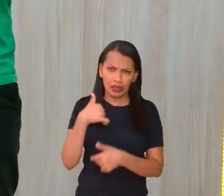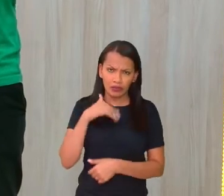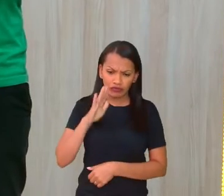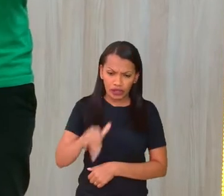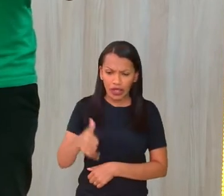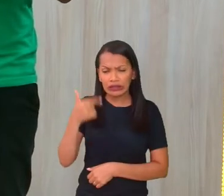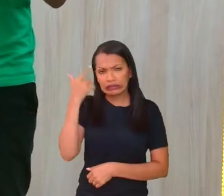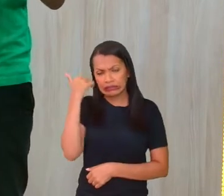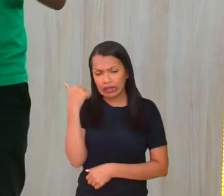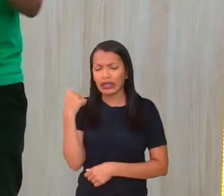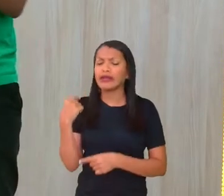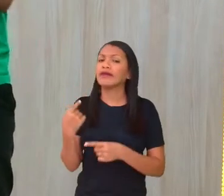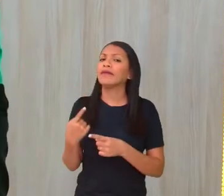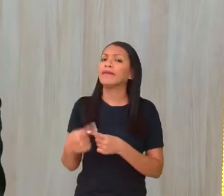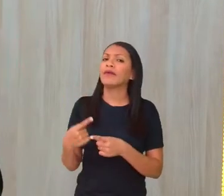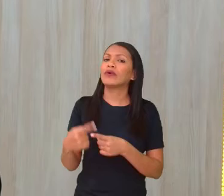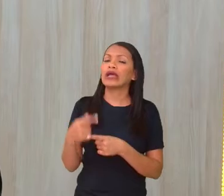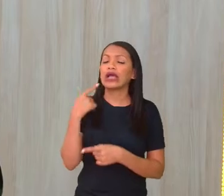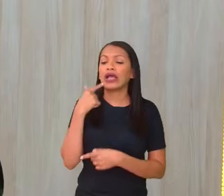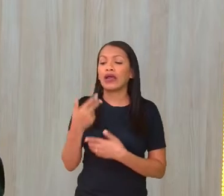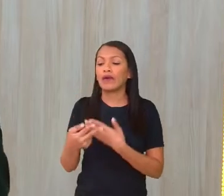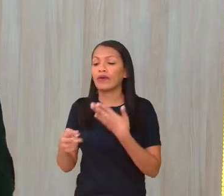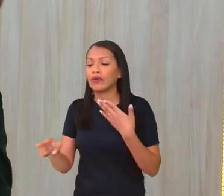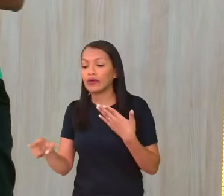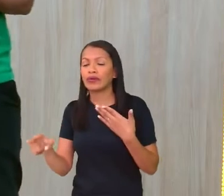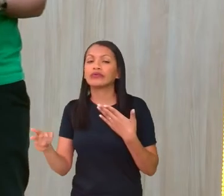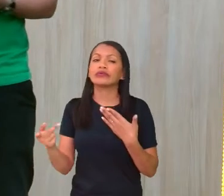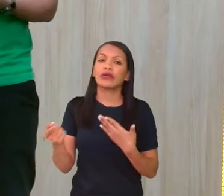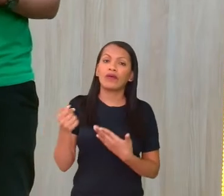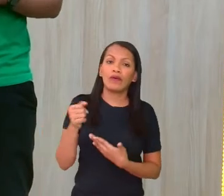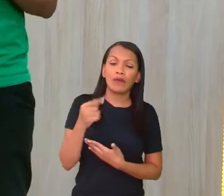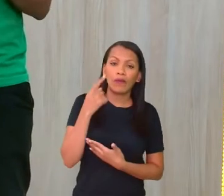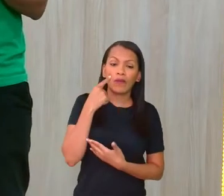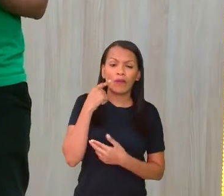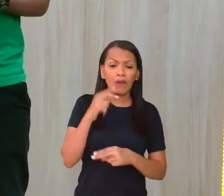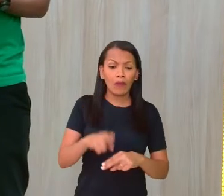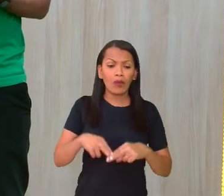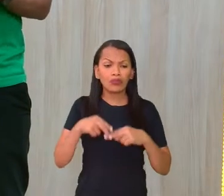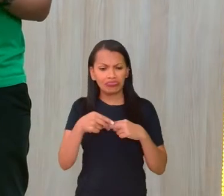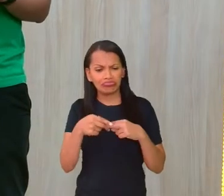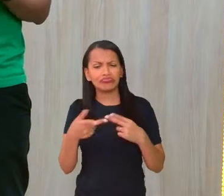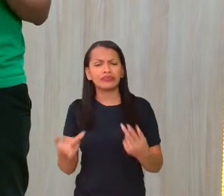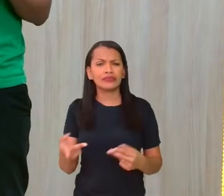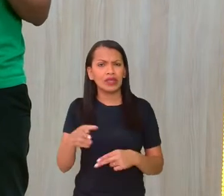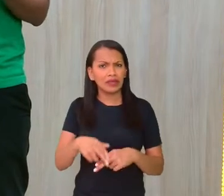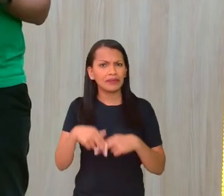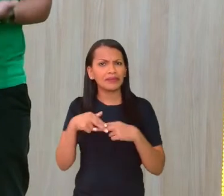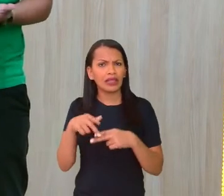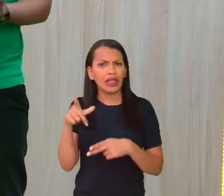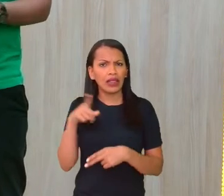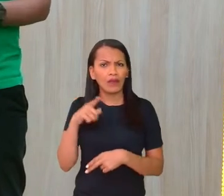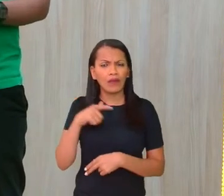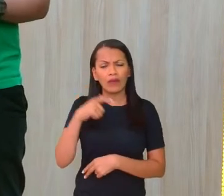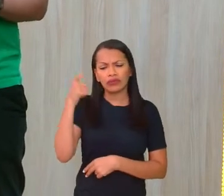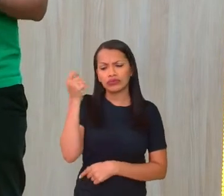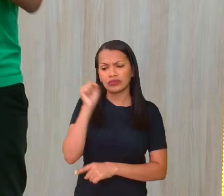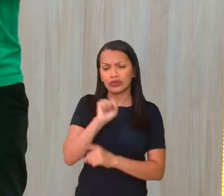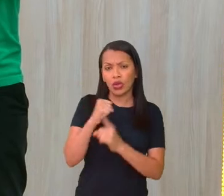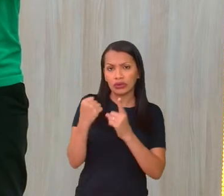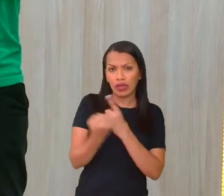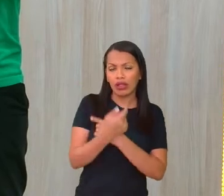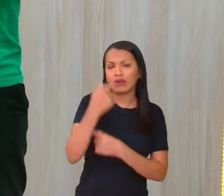aqui é por causa disso. Isso aqui é por causa disso. Porque uma sociedade consciente, ela tem a maior capacidade